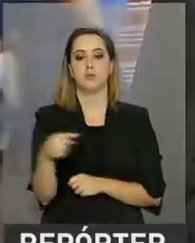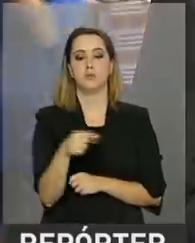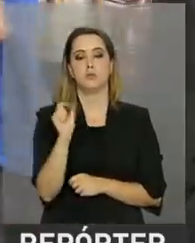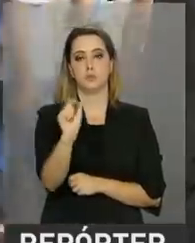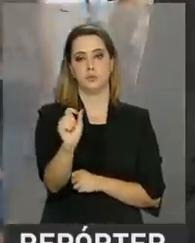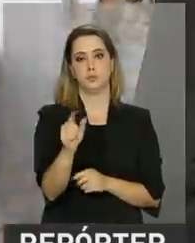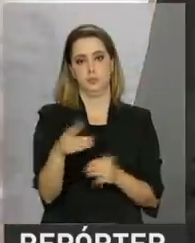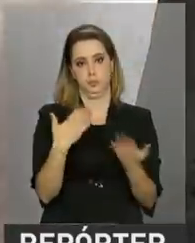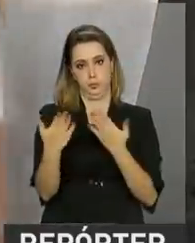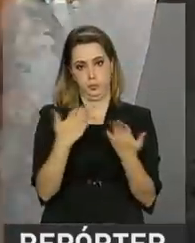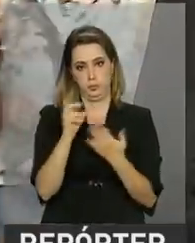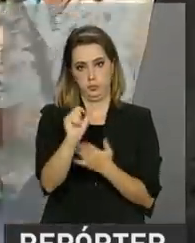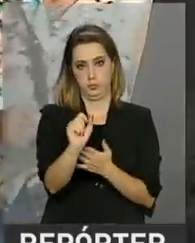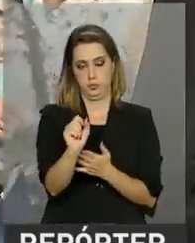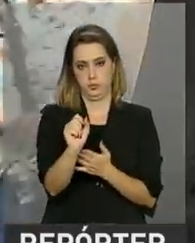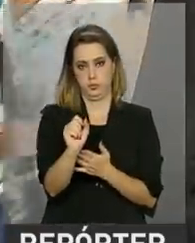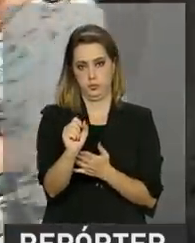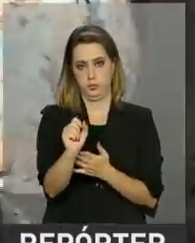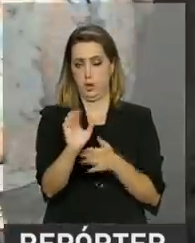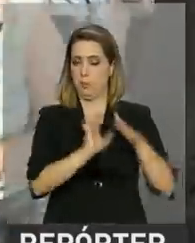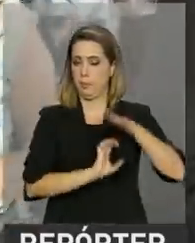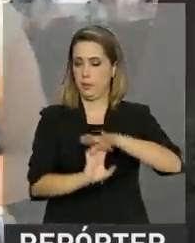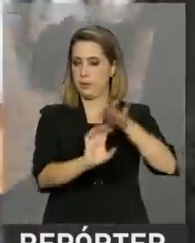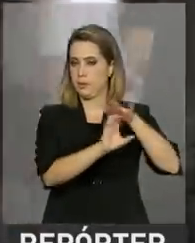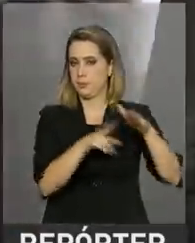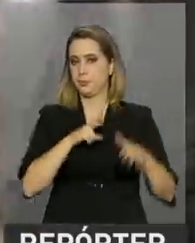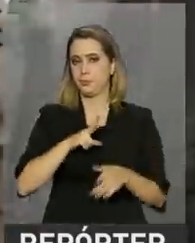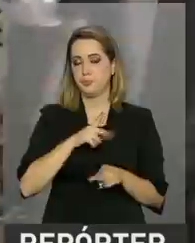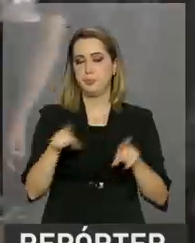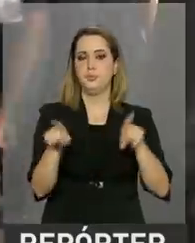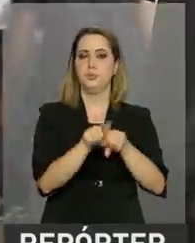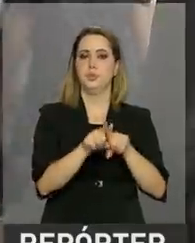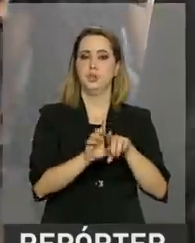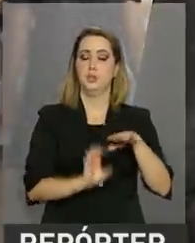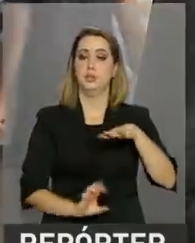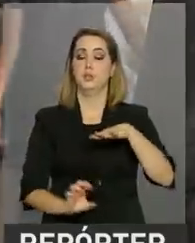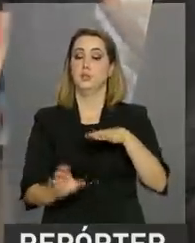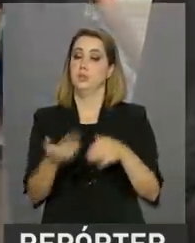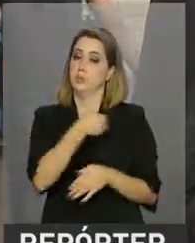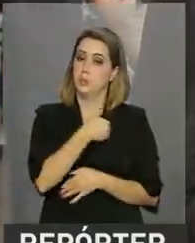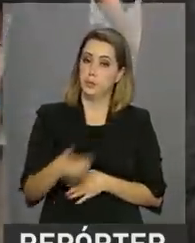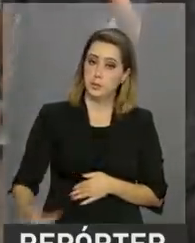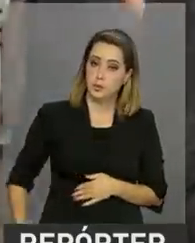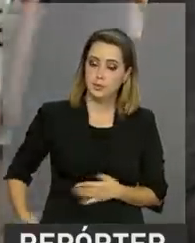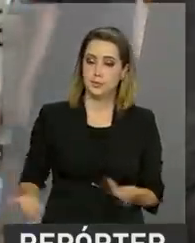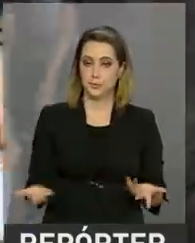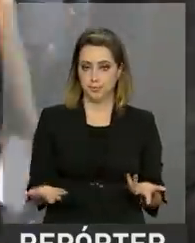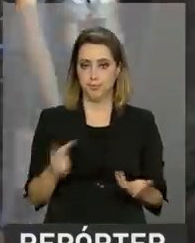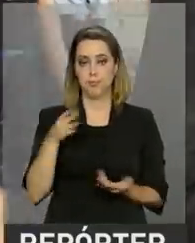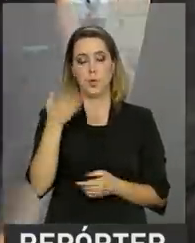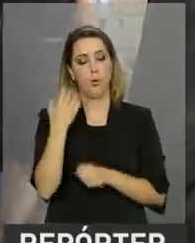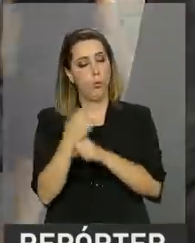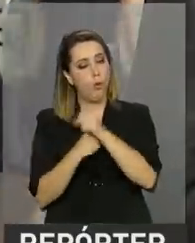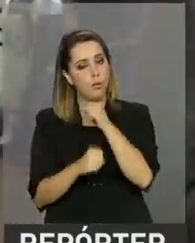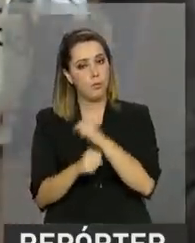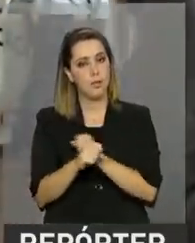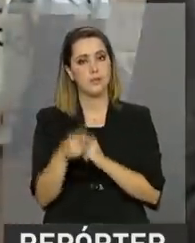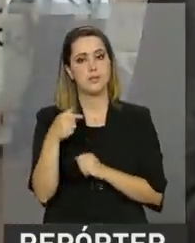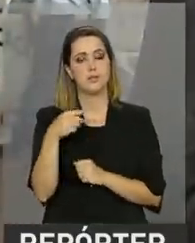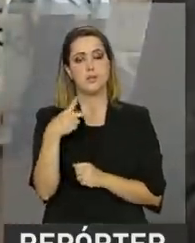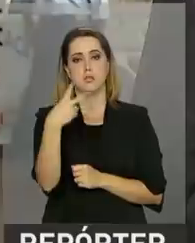Social, tanto no sistema para o setor privado quanto para o setor público. No ano passado, essa conta chegou